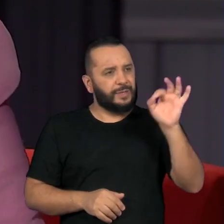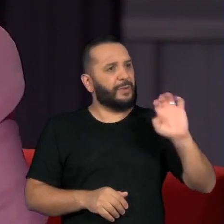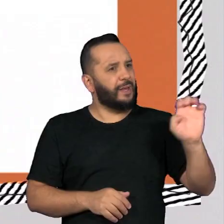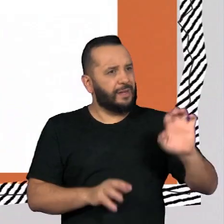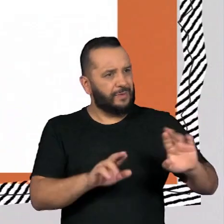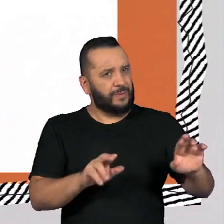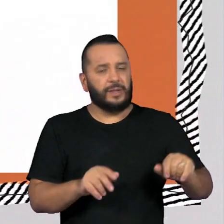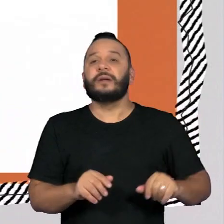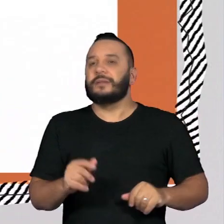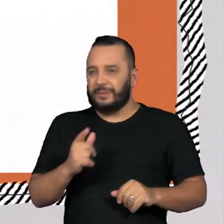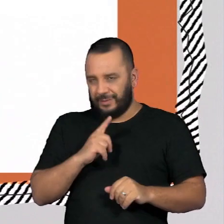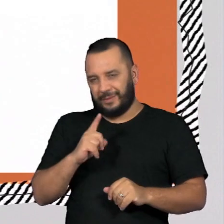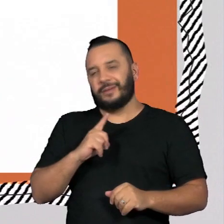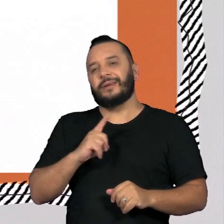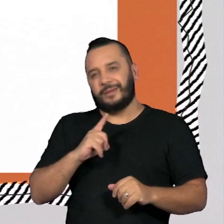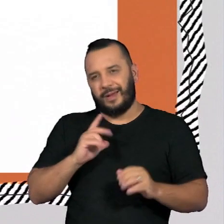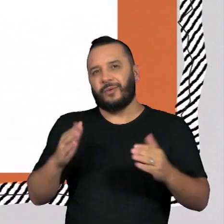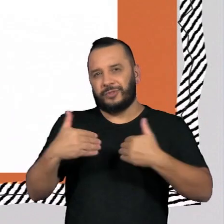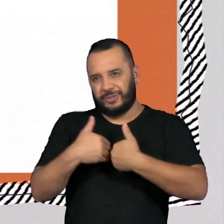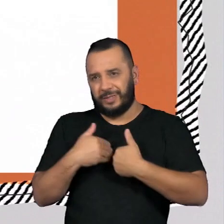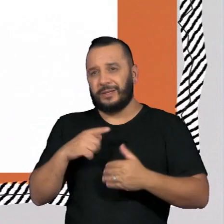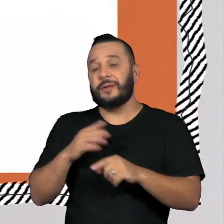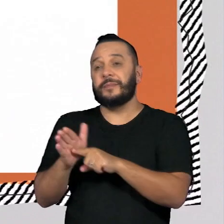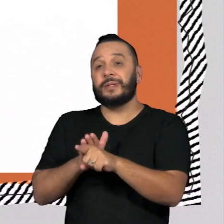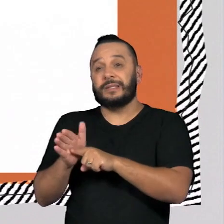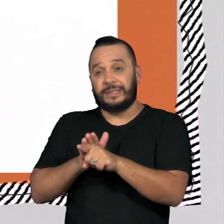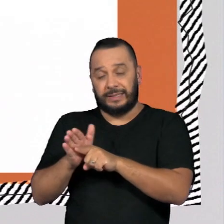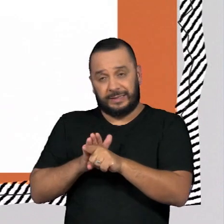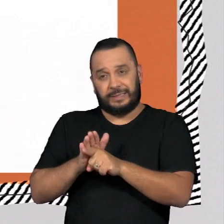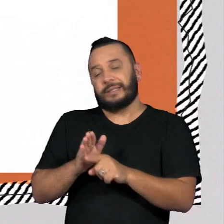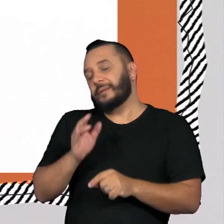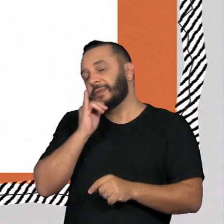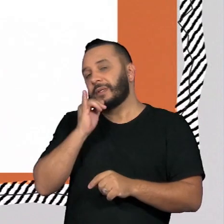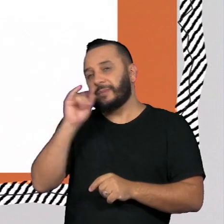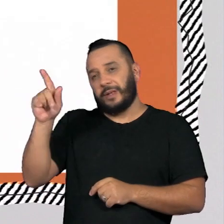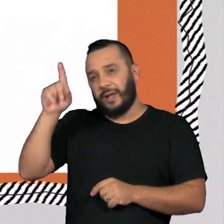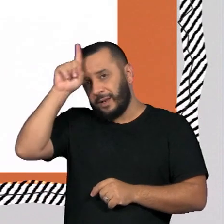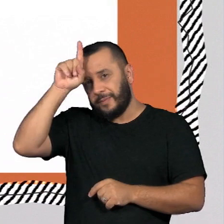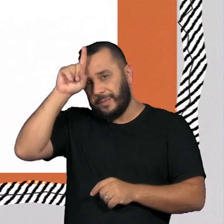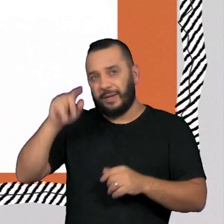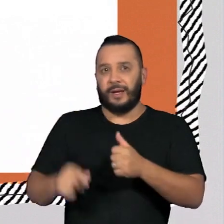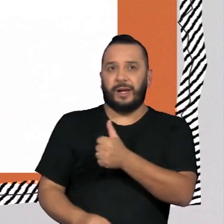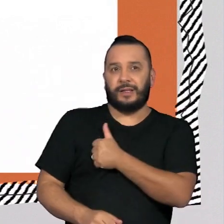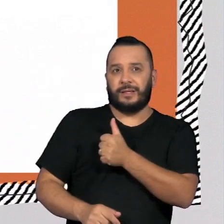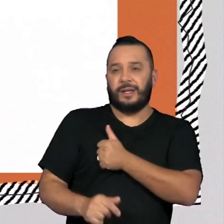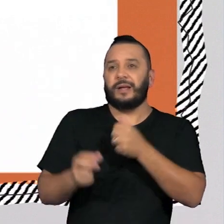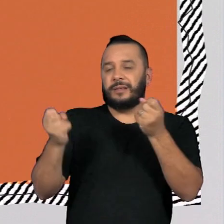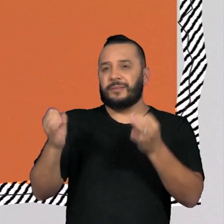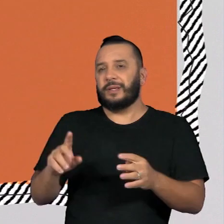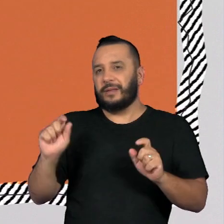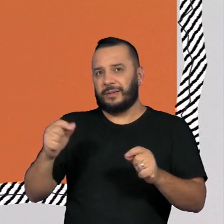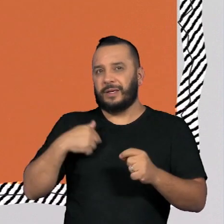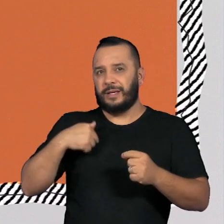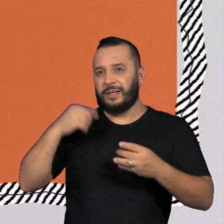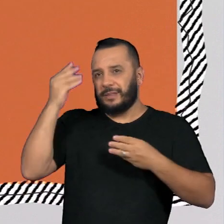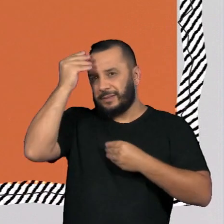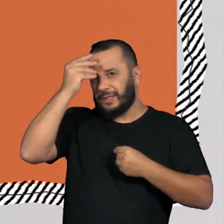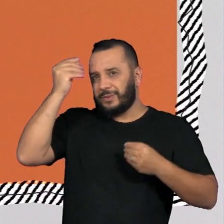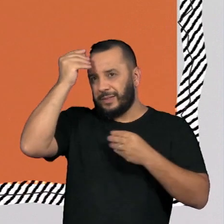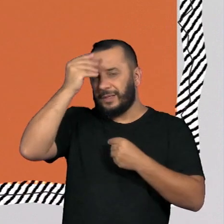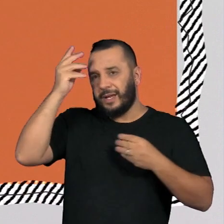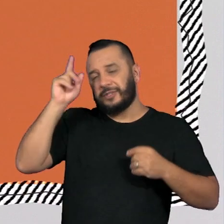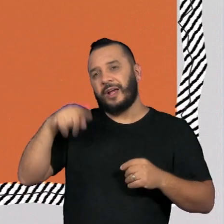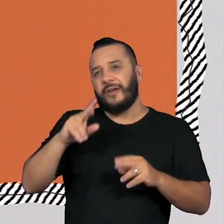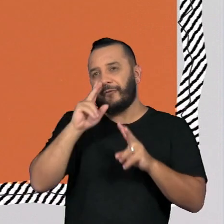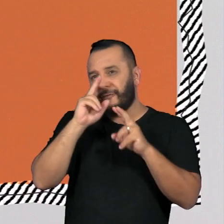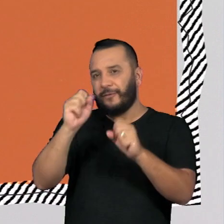uma na Alemanha e uma no Canadá, que já comprovaram que a questão da sexualidade ela é muito forte no espectro autista.